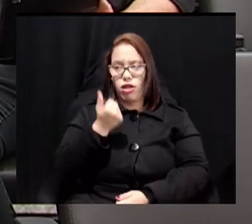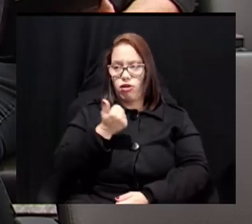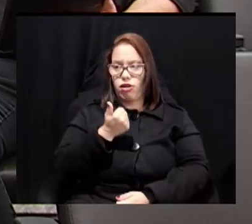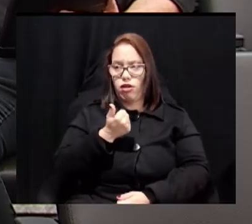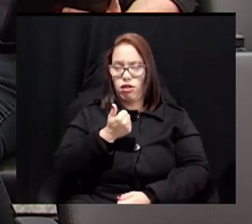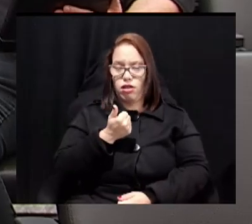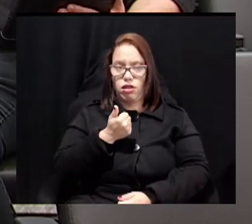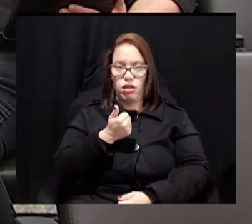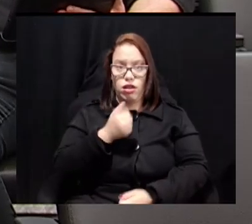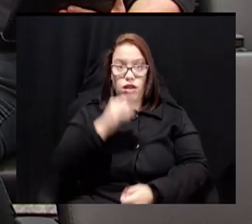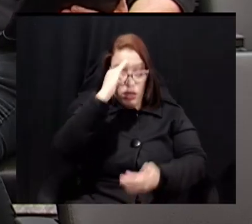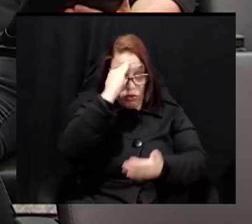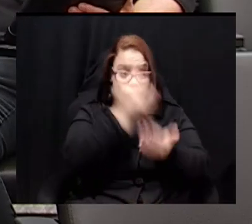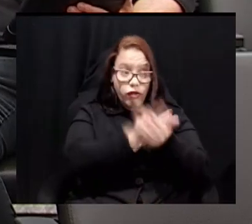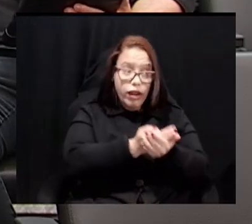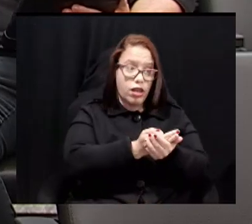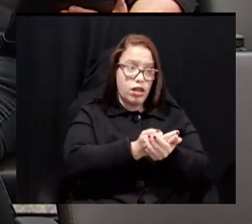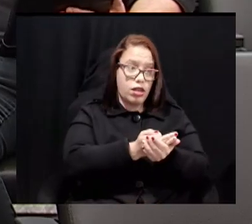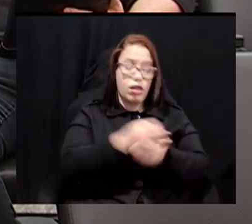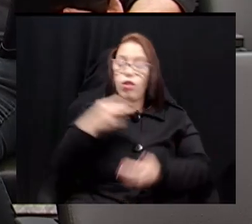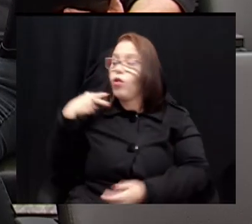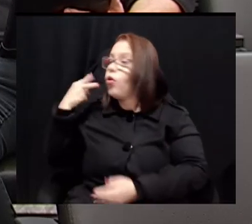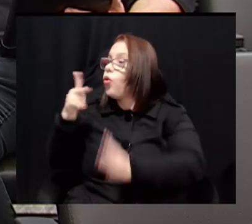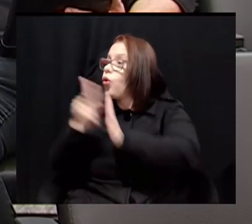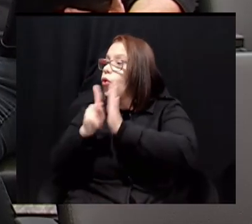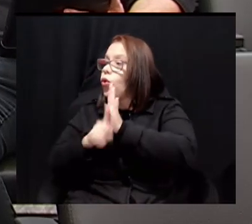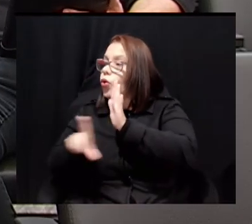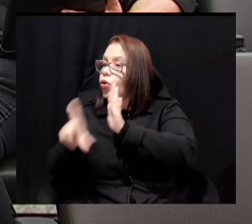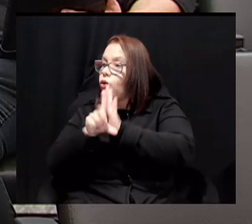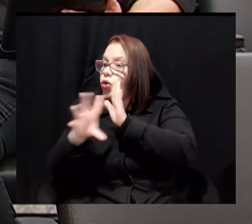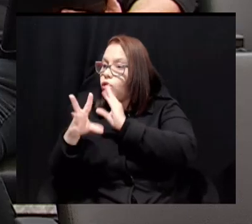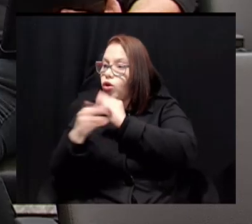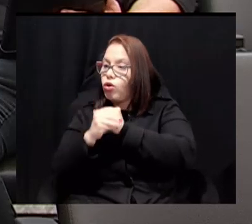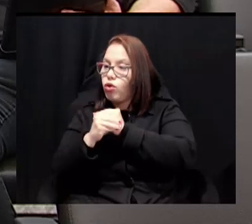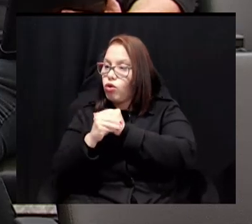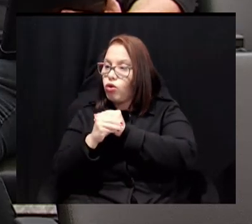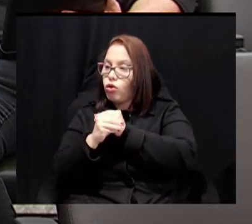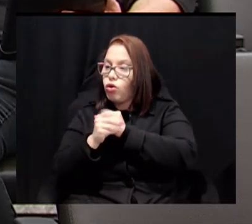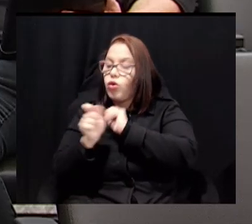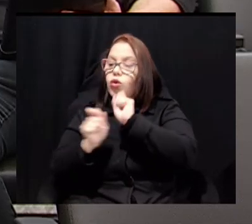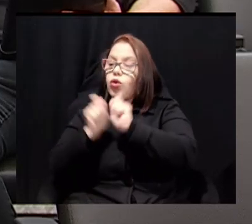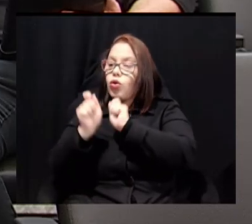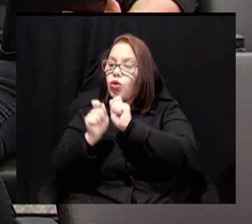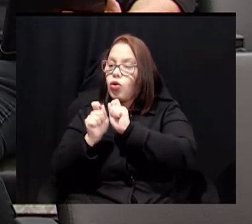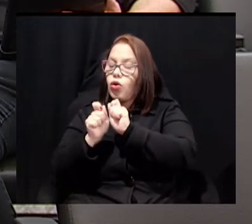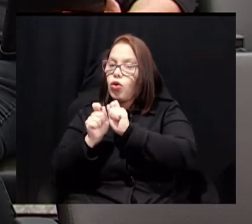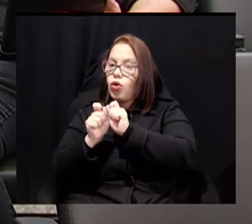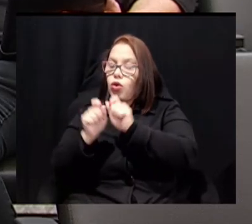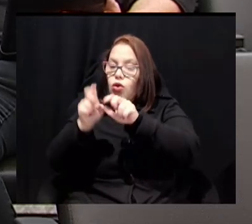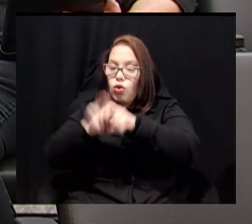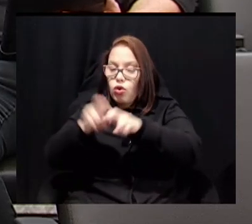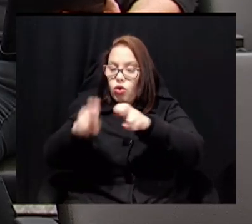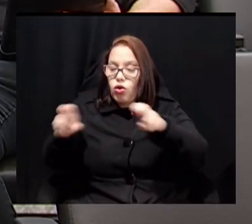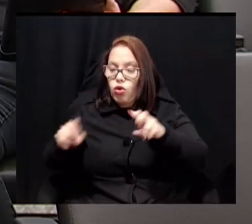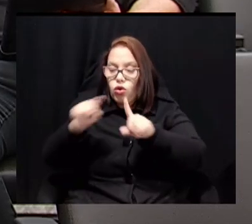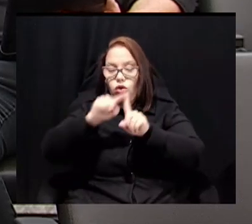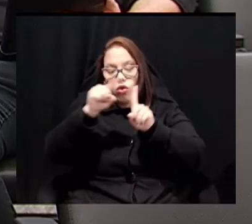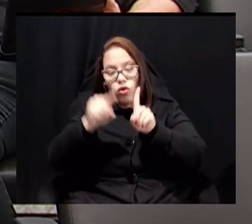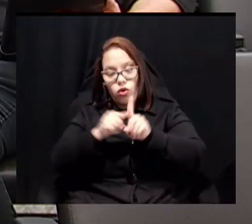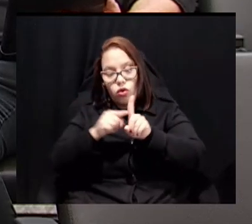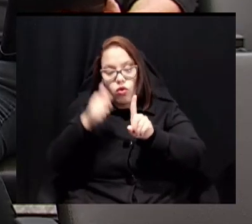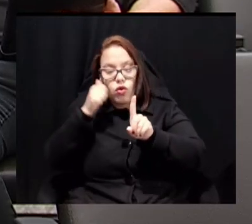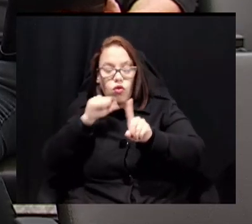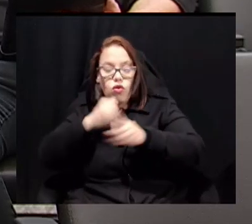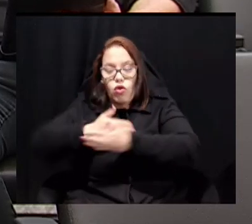fé. Vereador, o projeto de lei complementar do senhor que dispõe sobre assentos reservados para uso por gestantes, mulheres com criança de